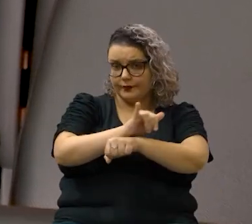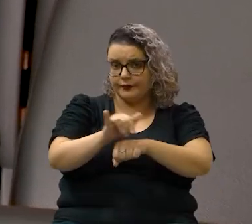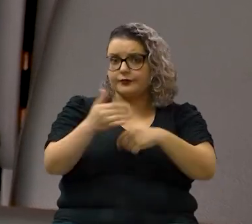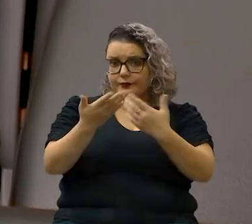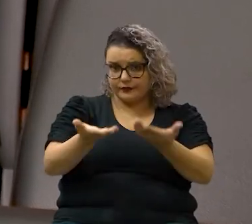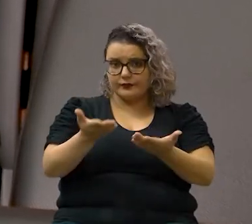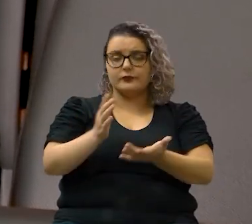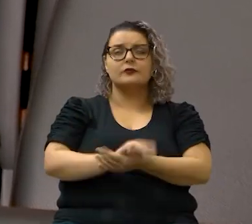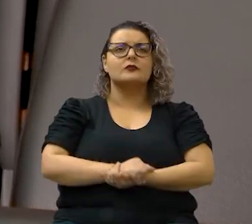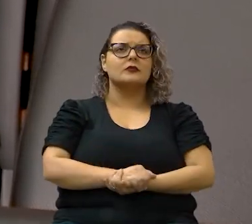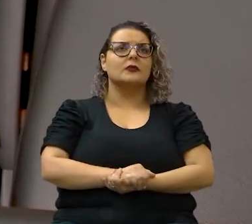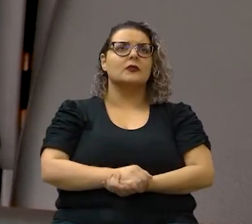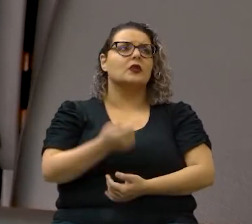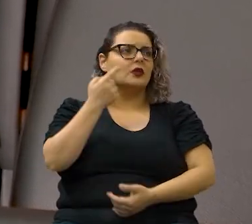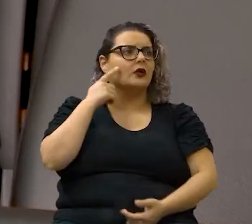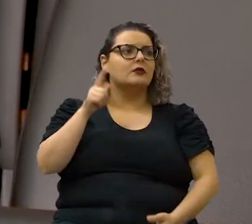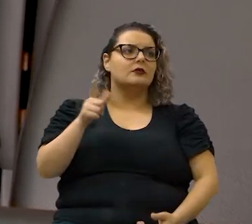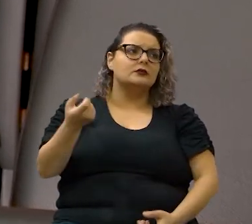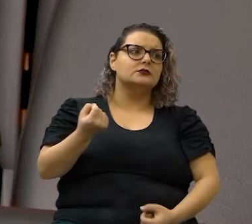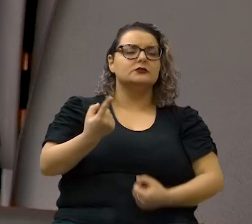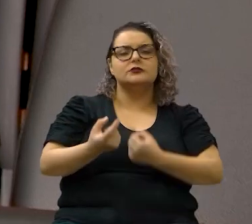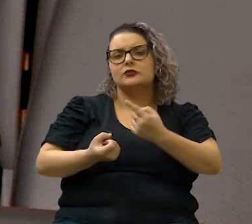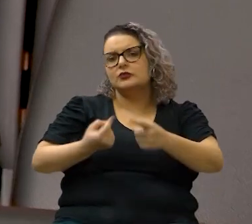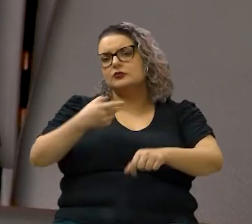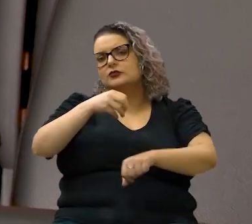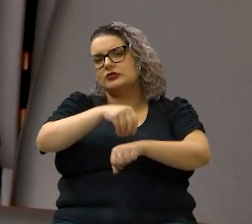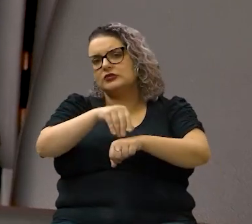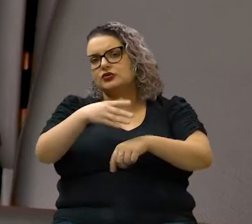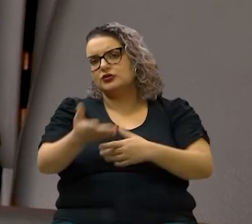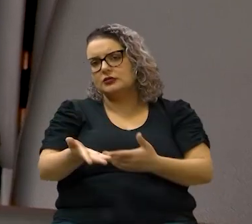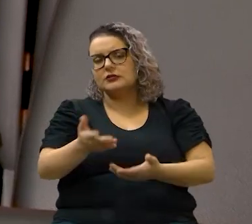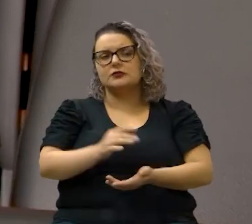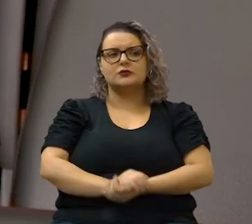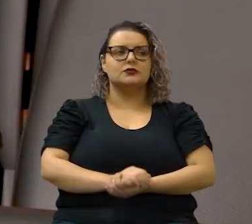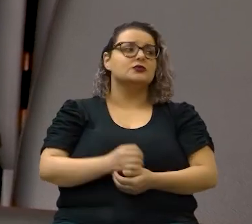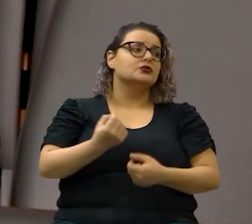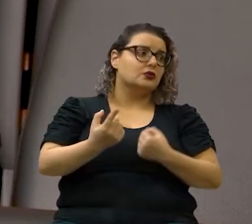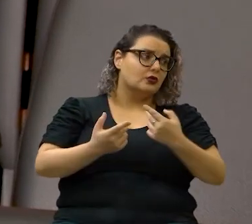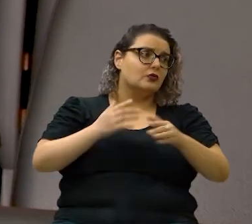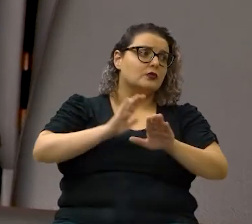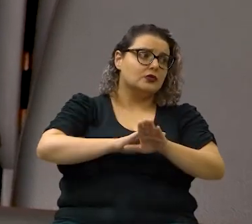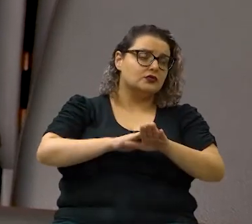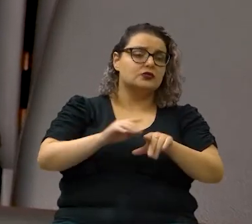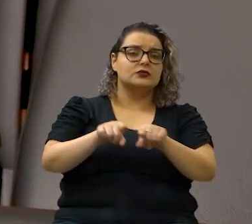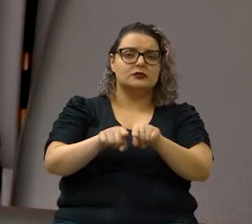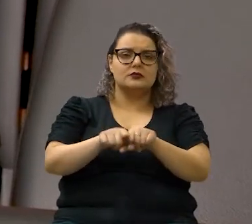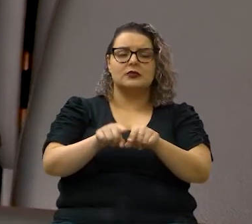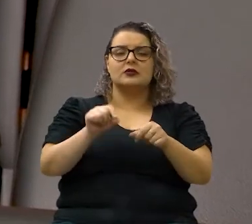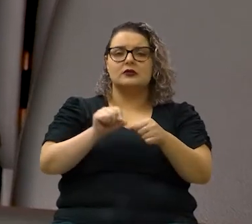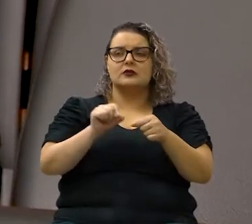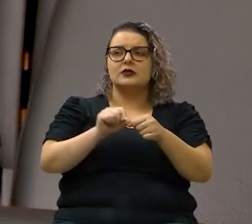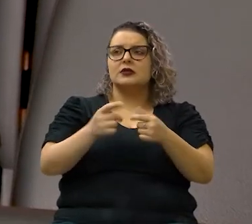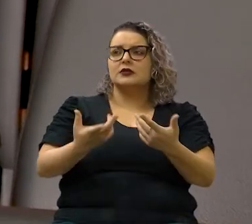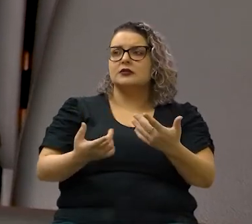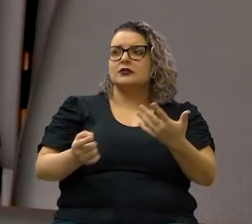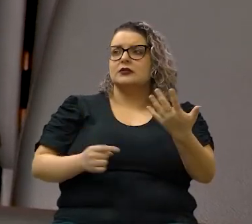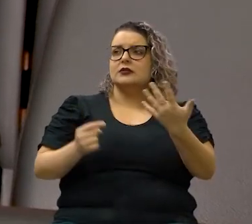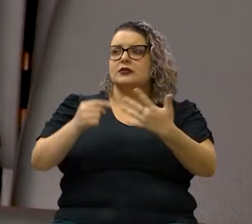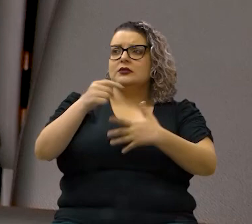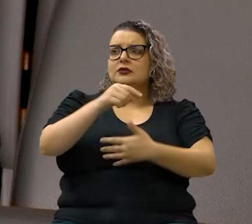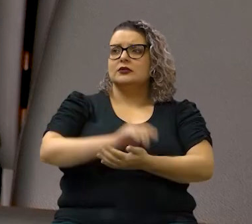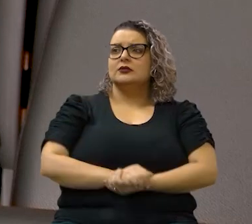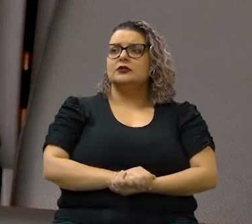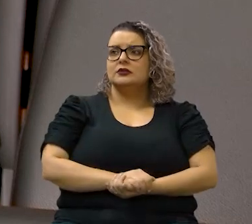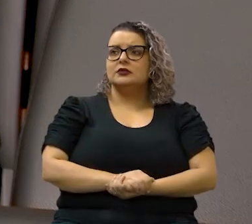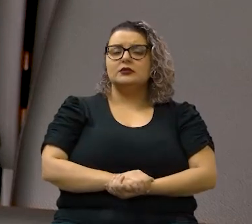para isso, né? Além, evidentemente, de algumas indicações, de algumas ações que a gente faz também no sentido de apontar